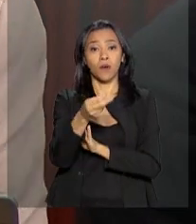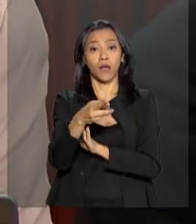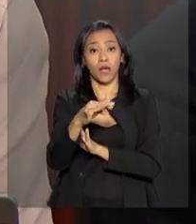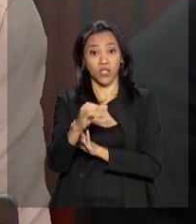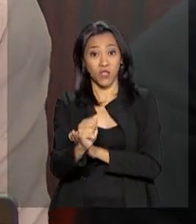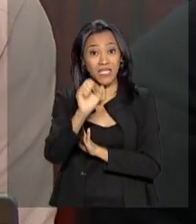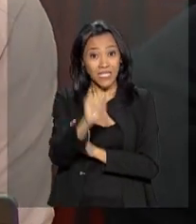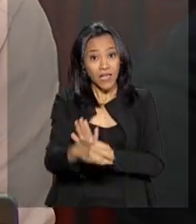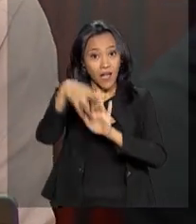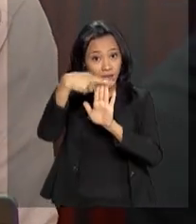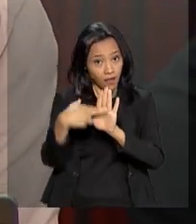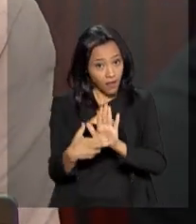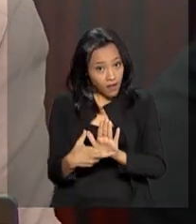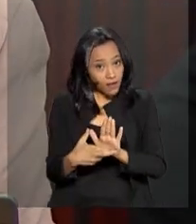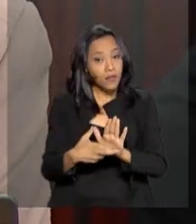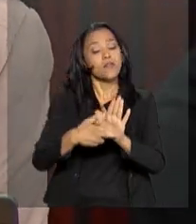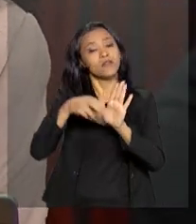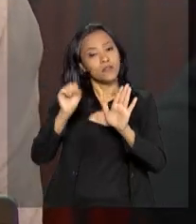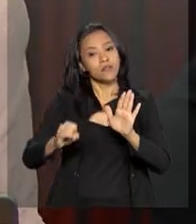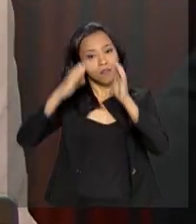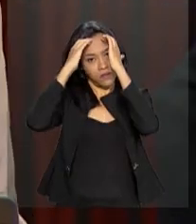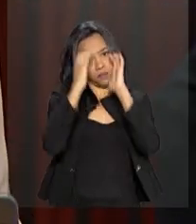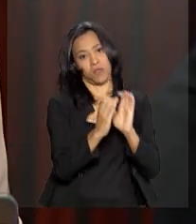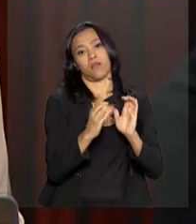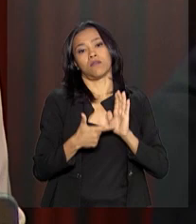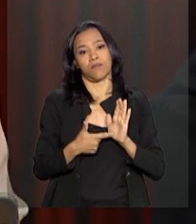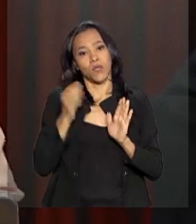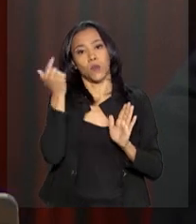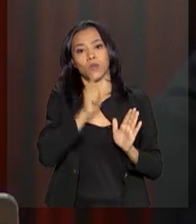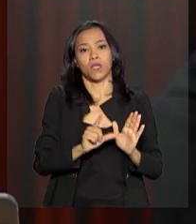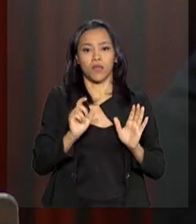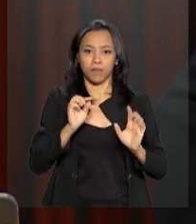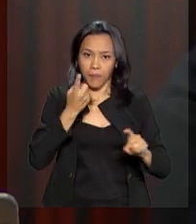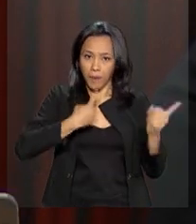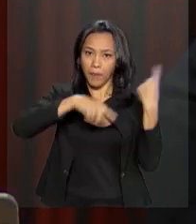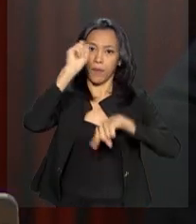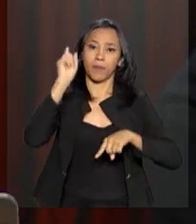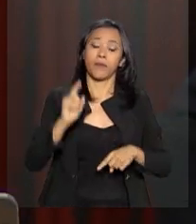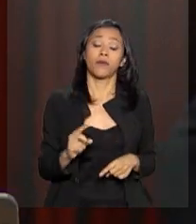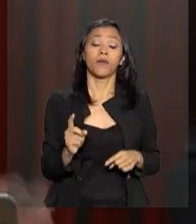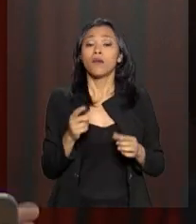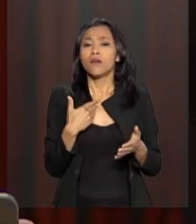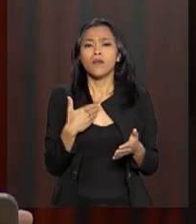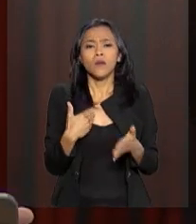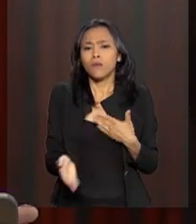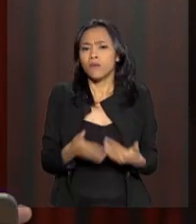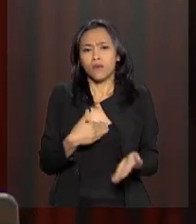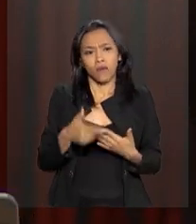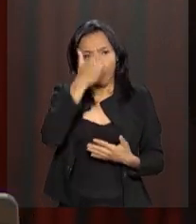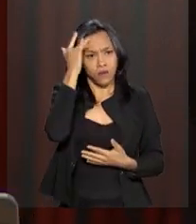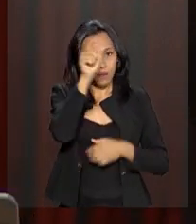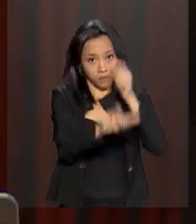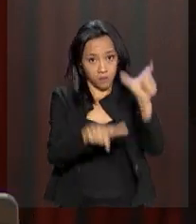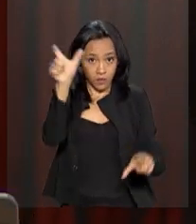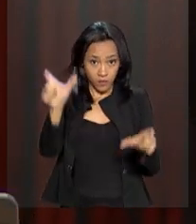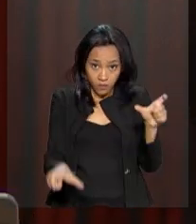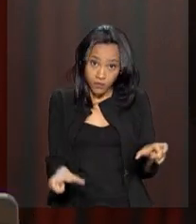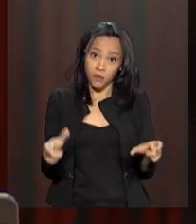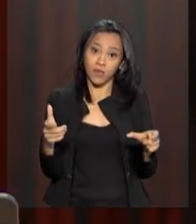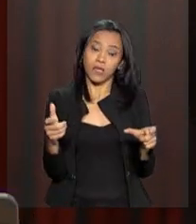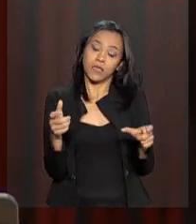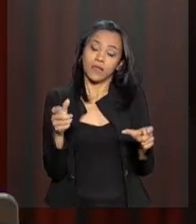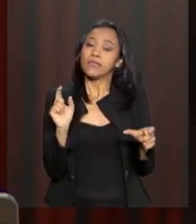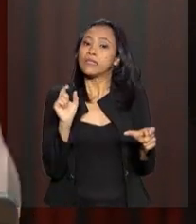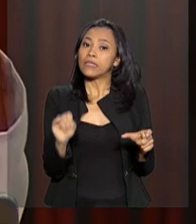do jogo forem de fato respeitadas e todo e qualquer cidadão que eventualmente